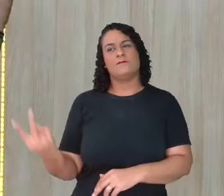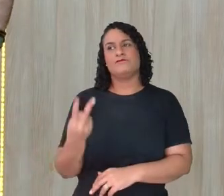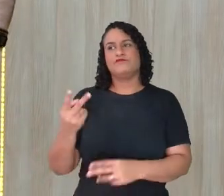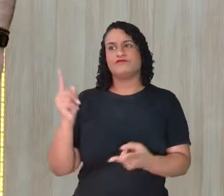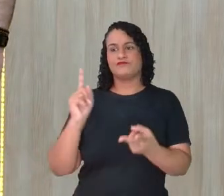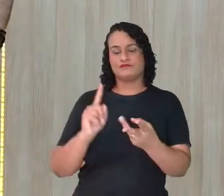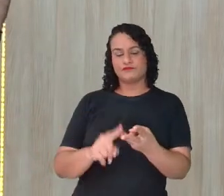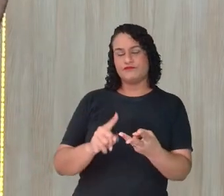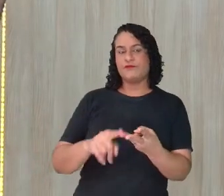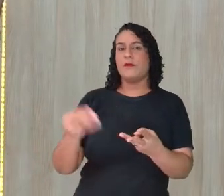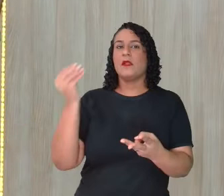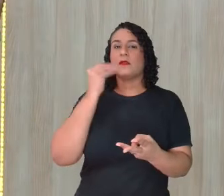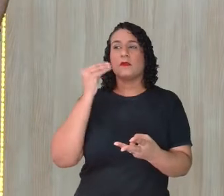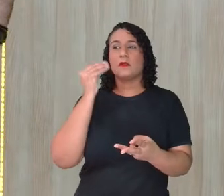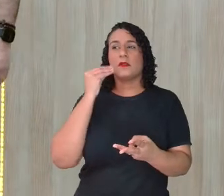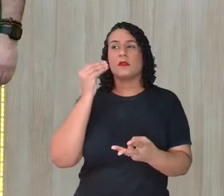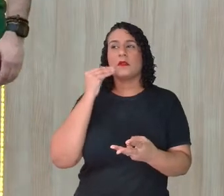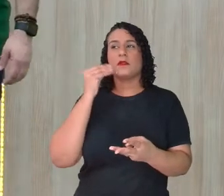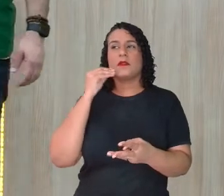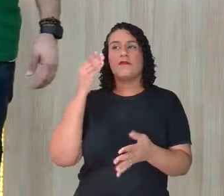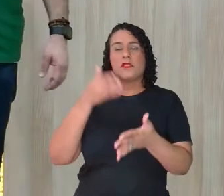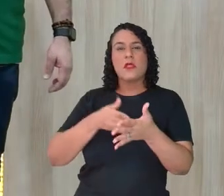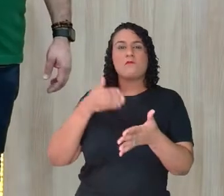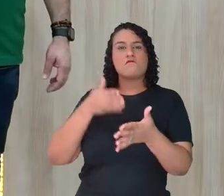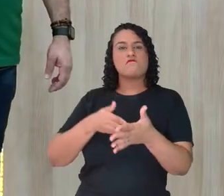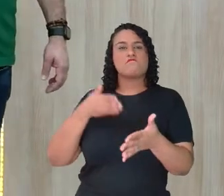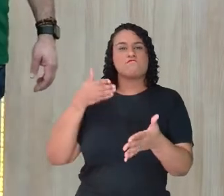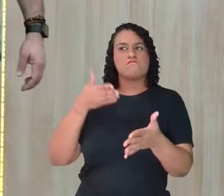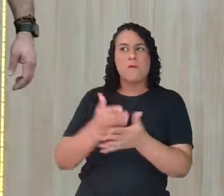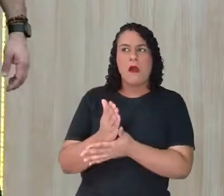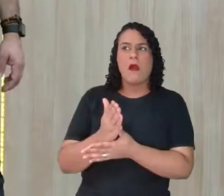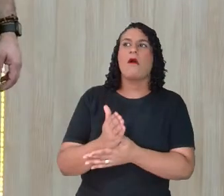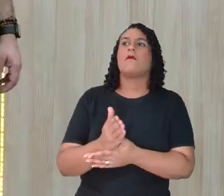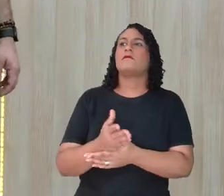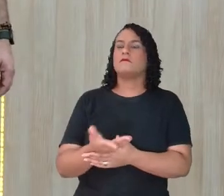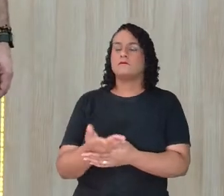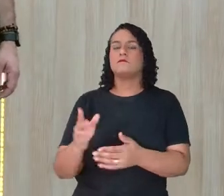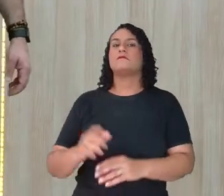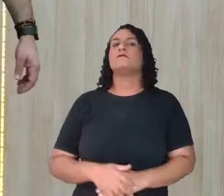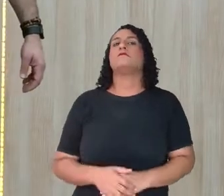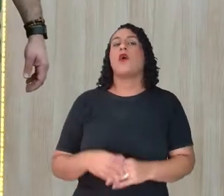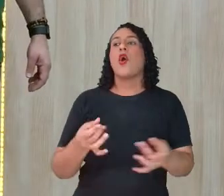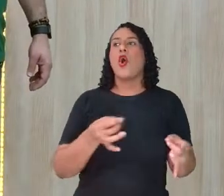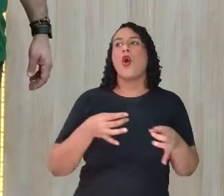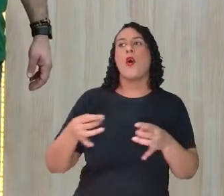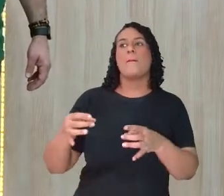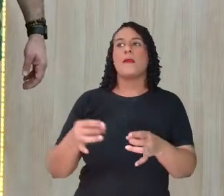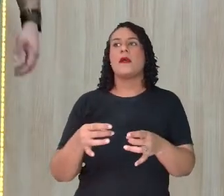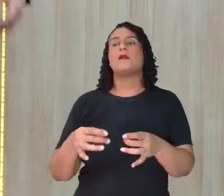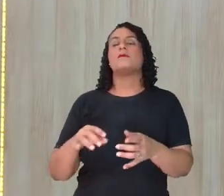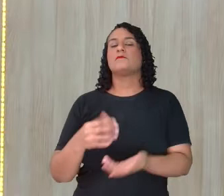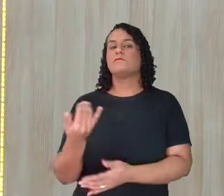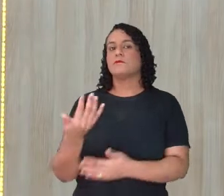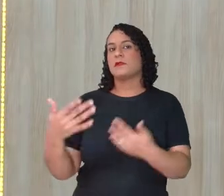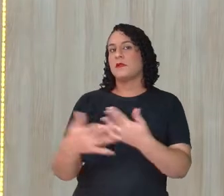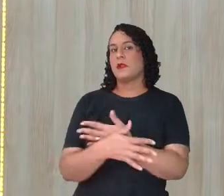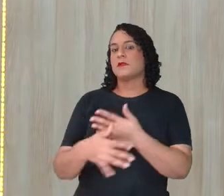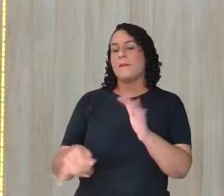romper o monopólio comercial das cidades italianas. Tinham duas cidades italianas muito importantes, né?